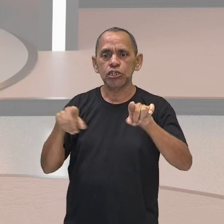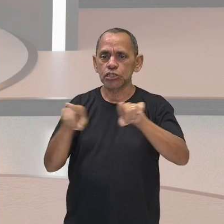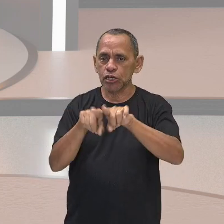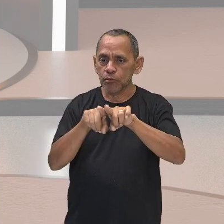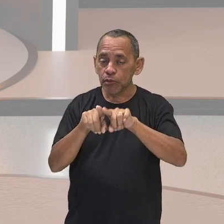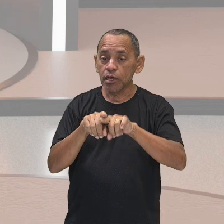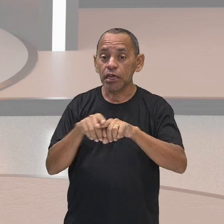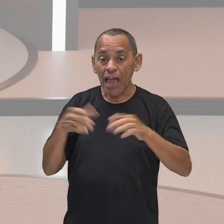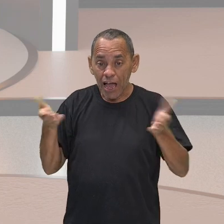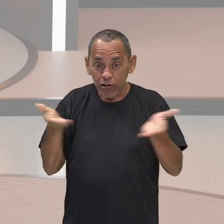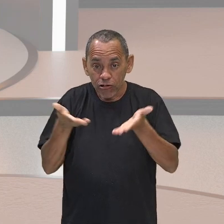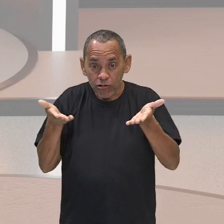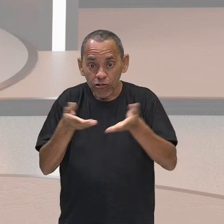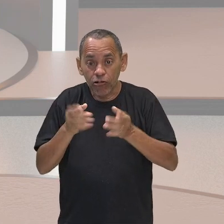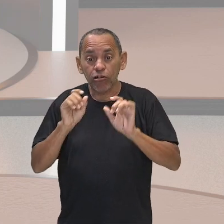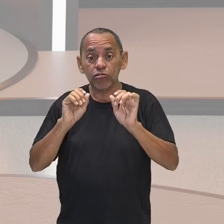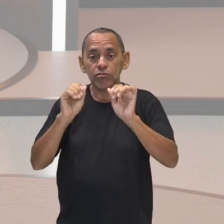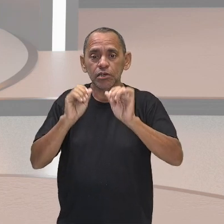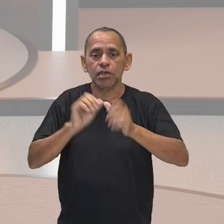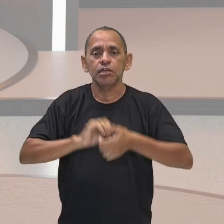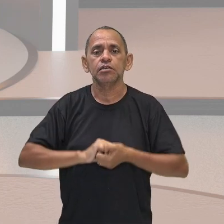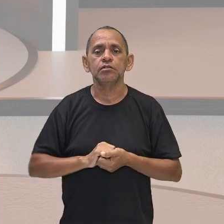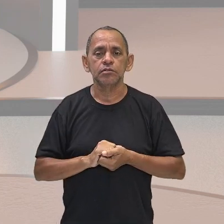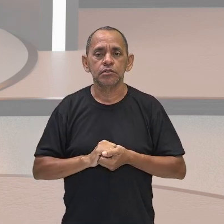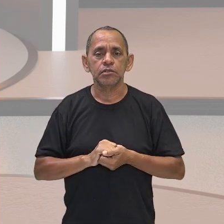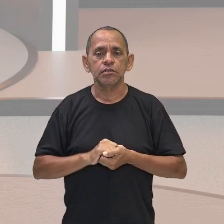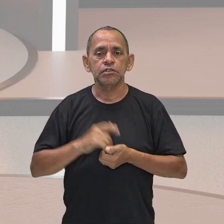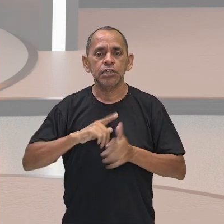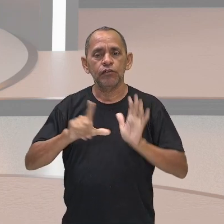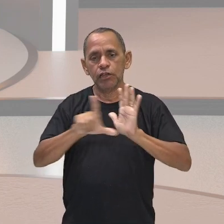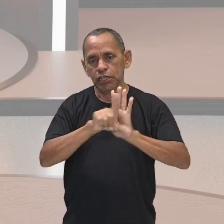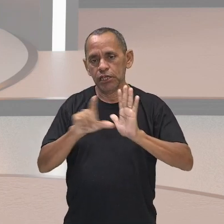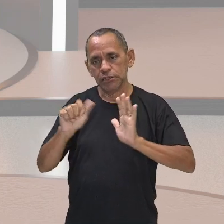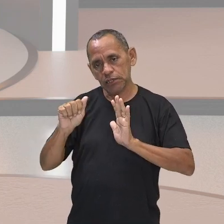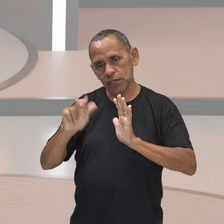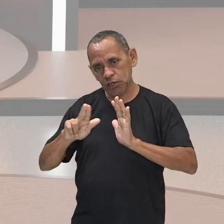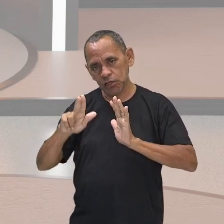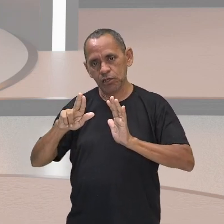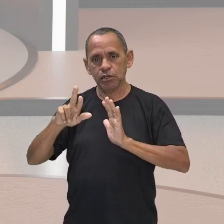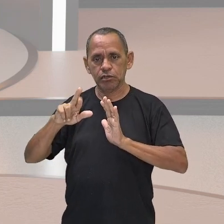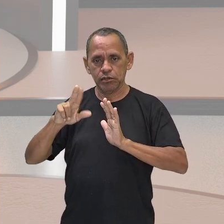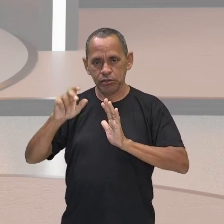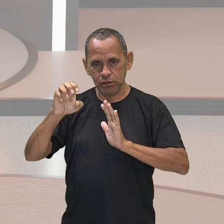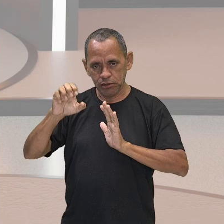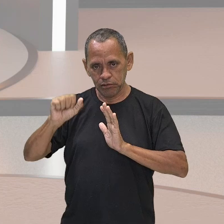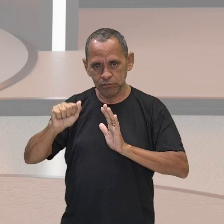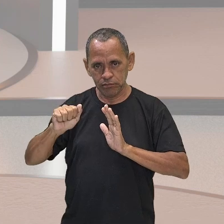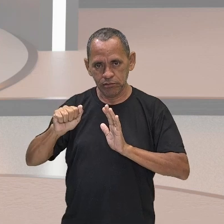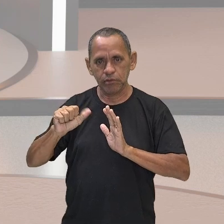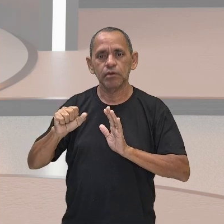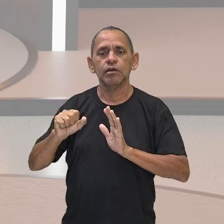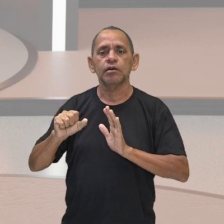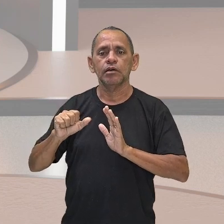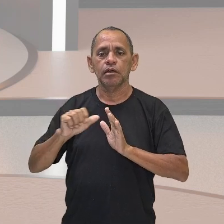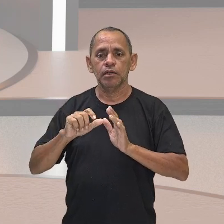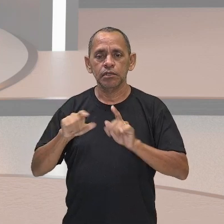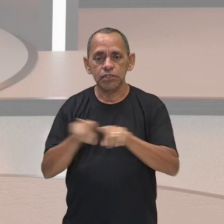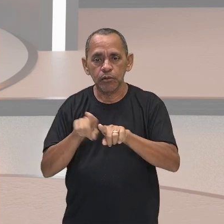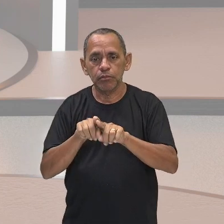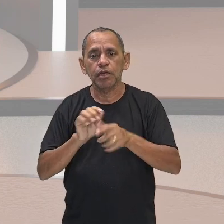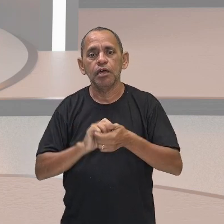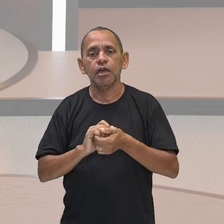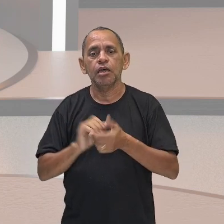também ali quando teve a Lei Áurea, né? Que foi então a extinção os escravos